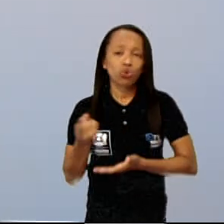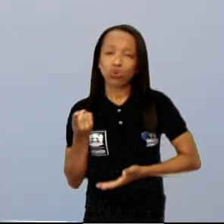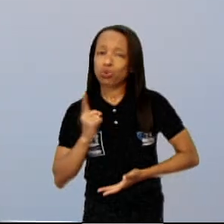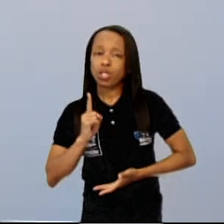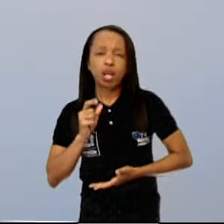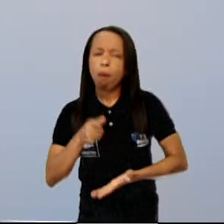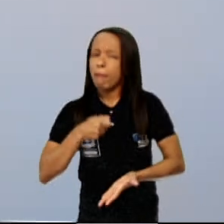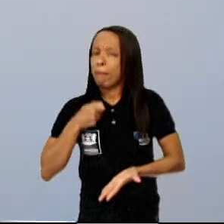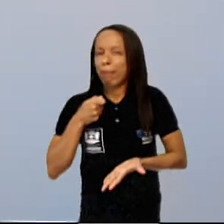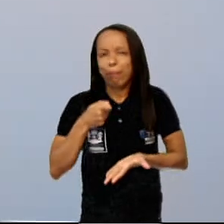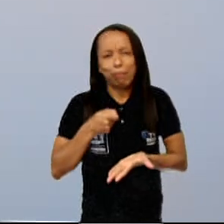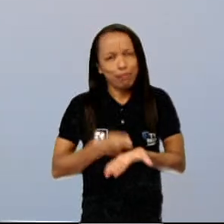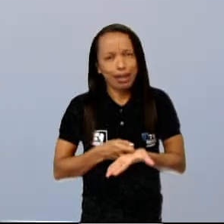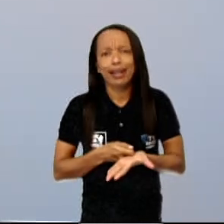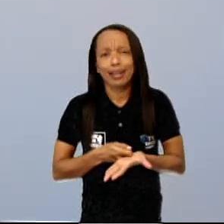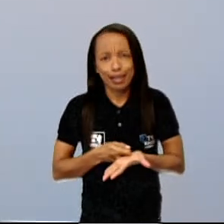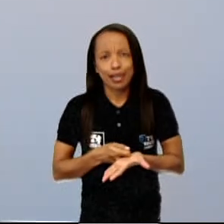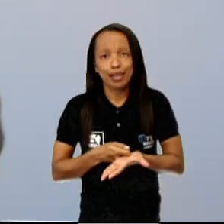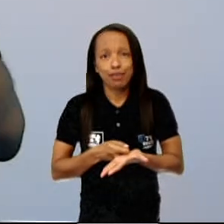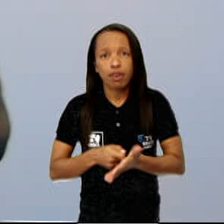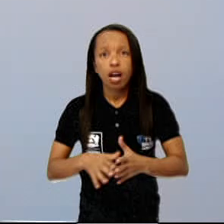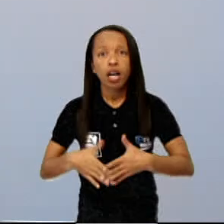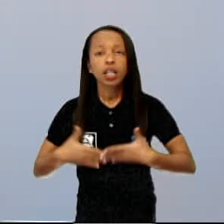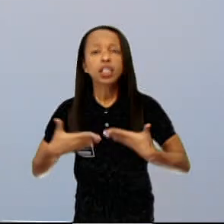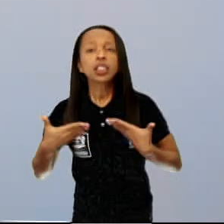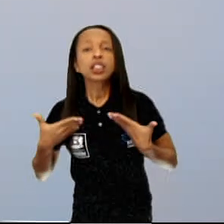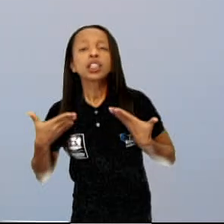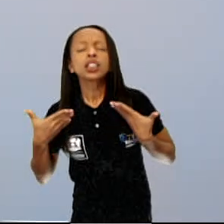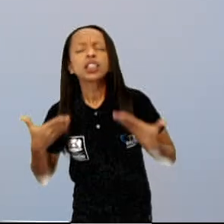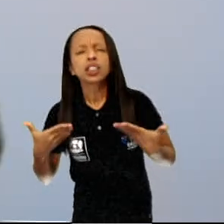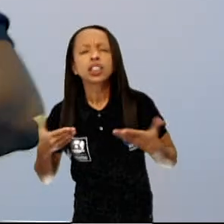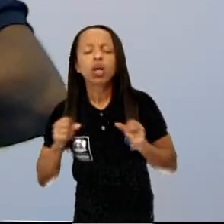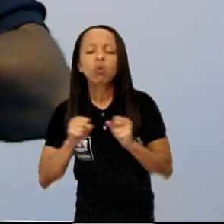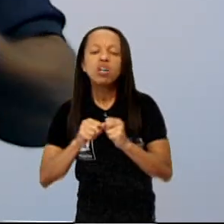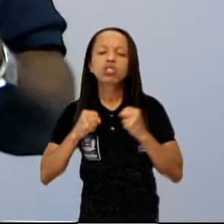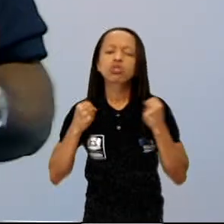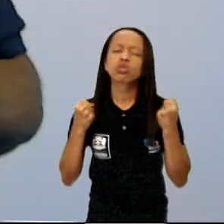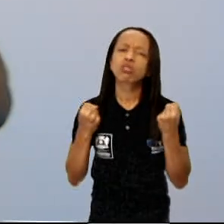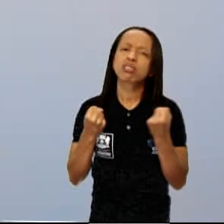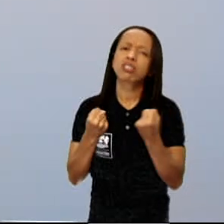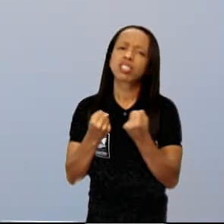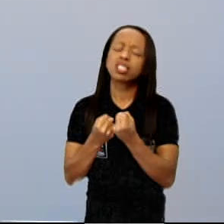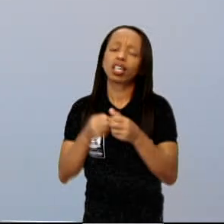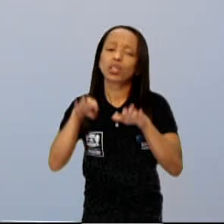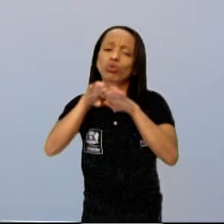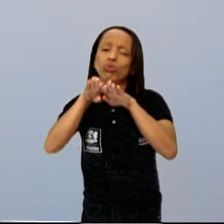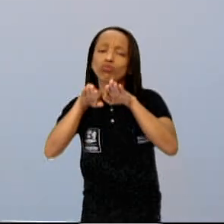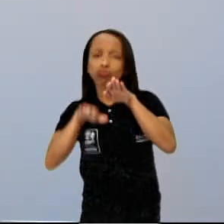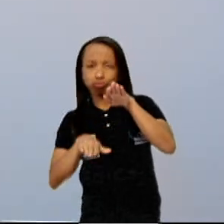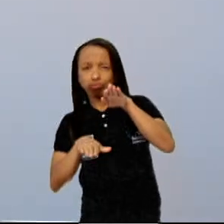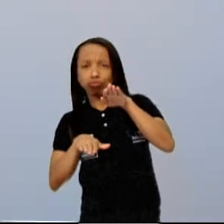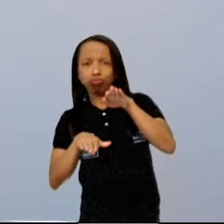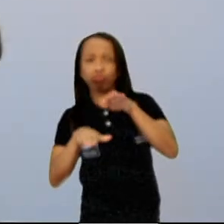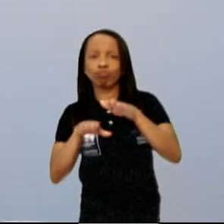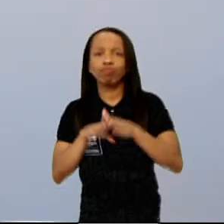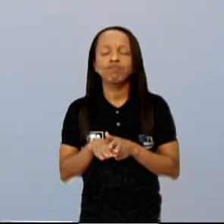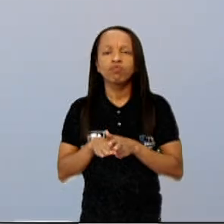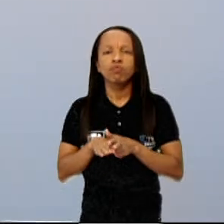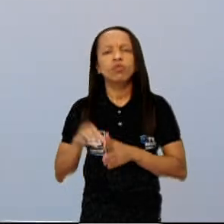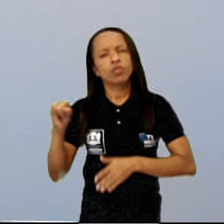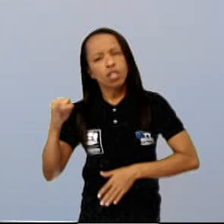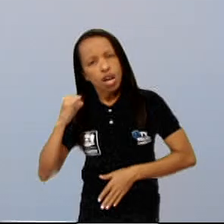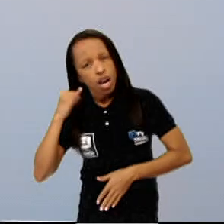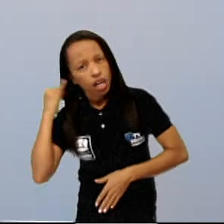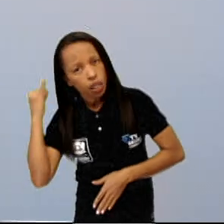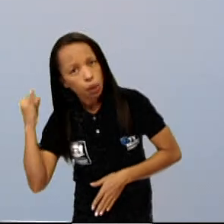acabava implicando, né? Acabava fazendo com que a sociedade fosse bastante desigual. É importante também a gente